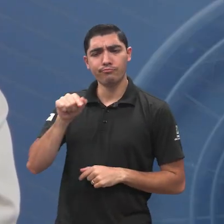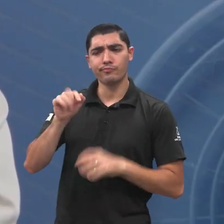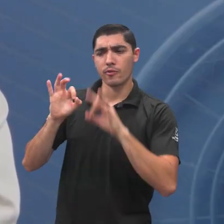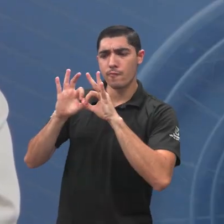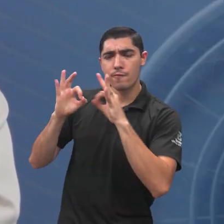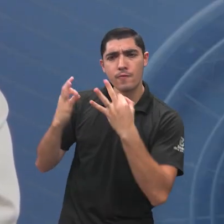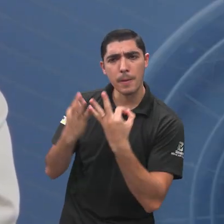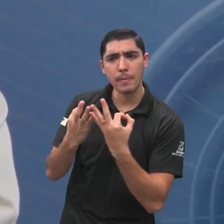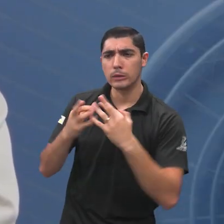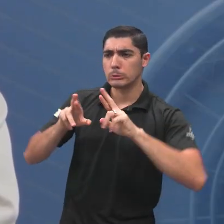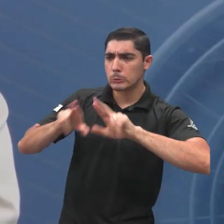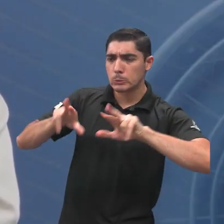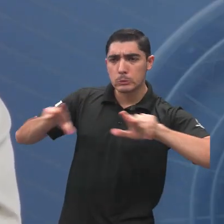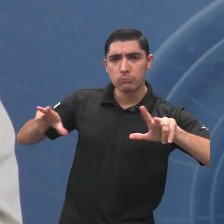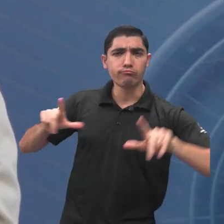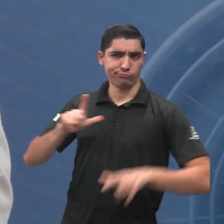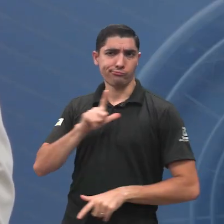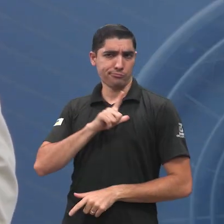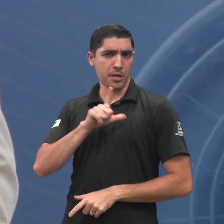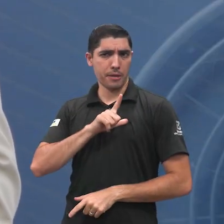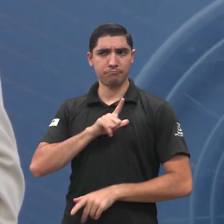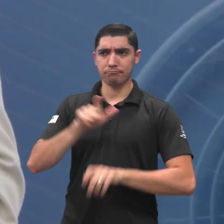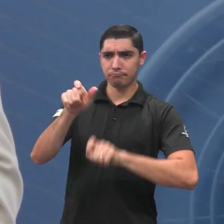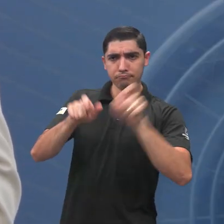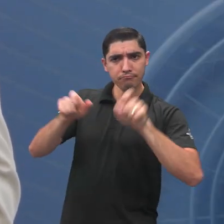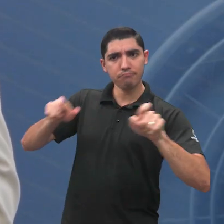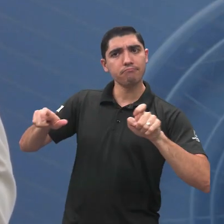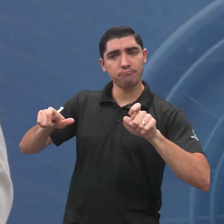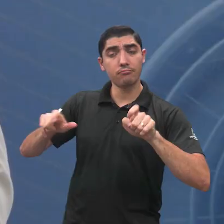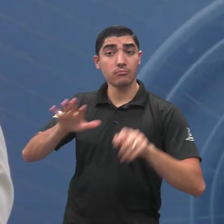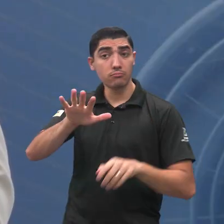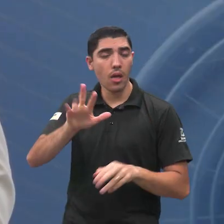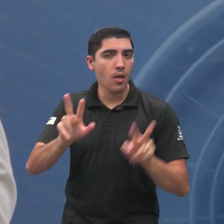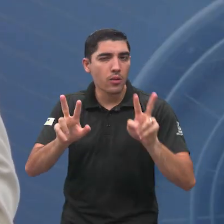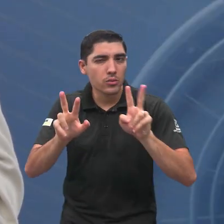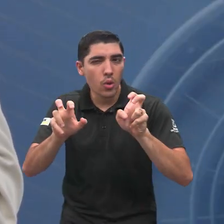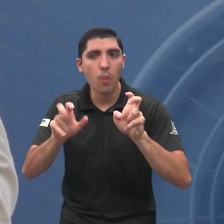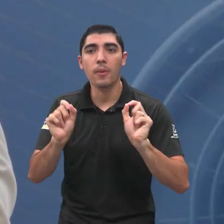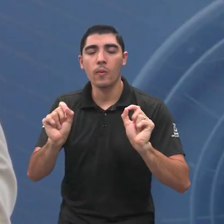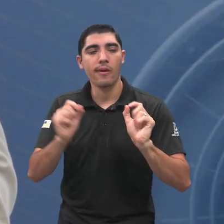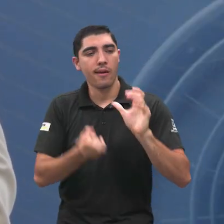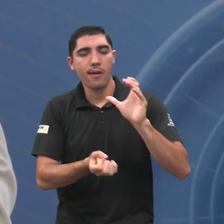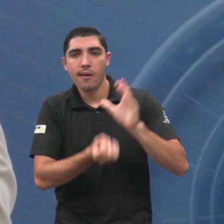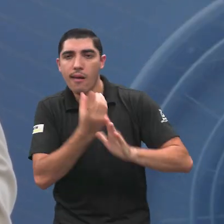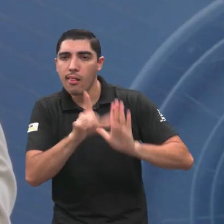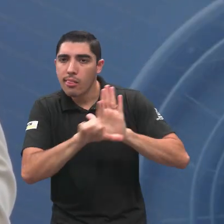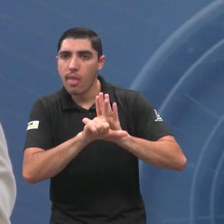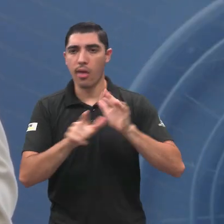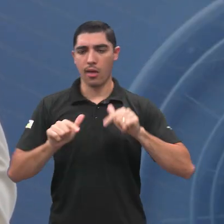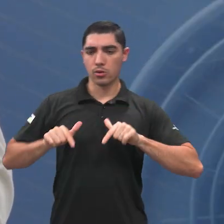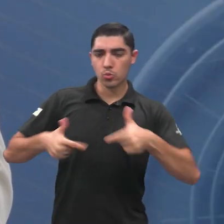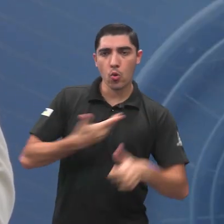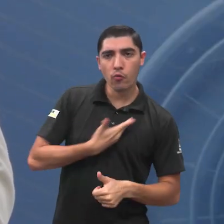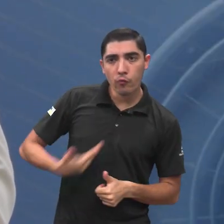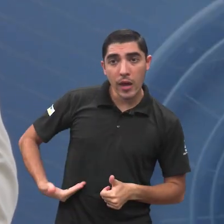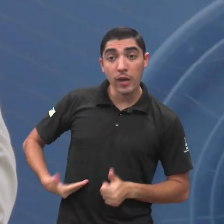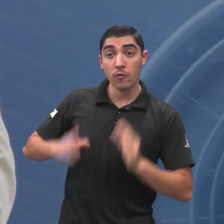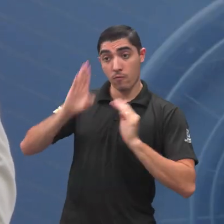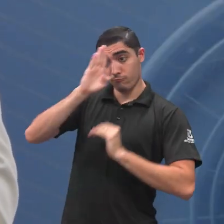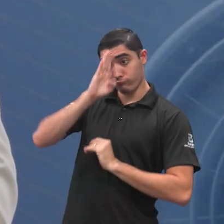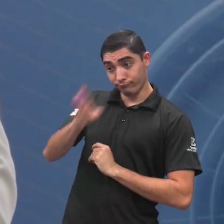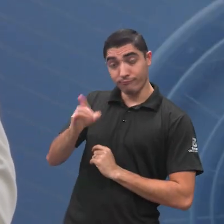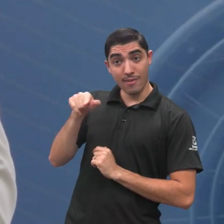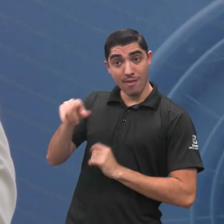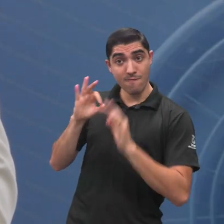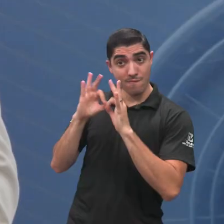das famílias é bastante diversa, né? Quando se discute sobre políticas públicas para a família,